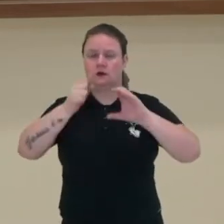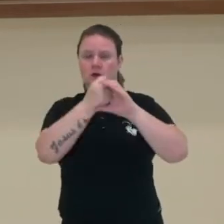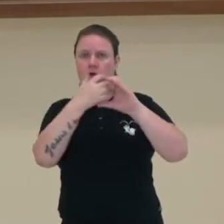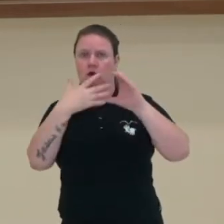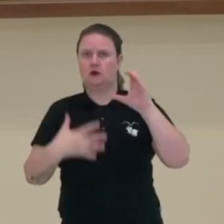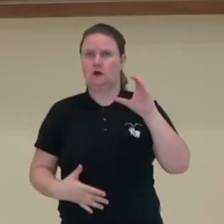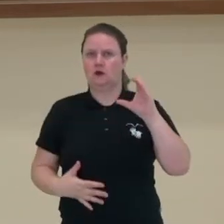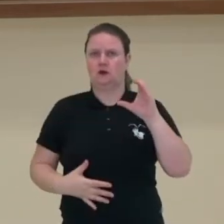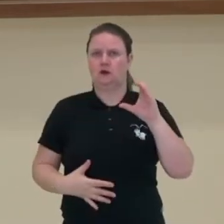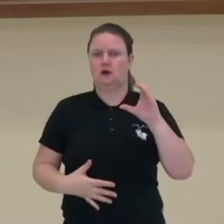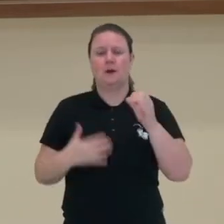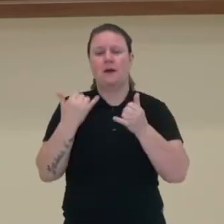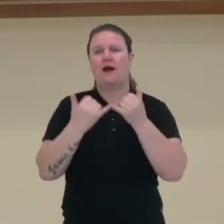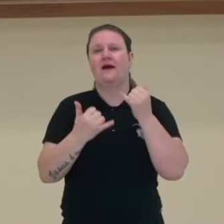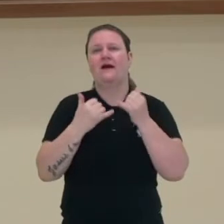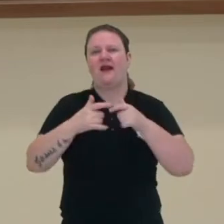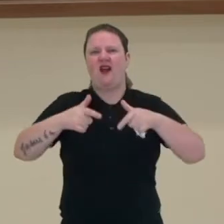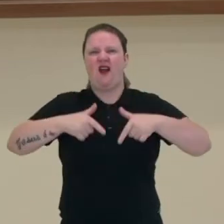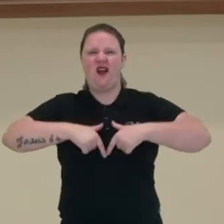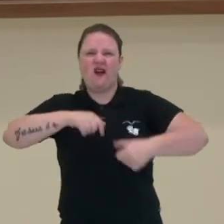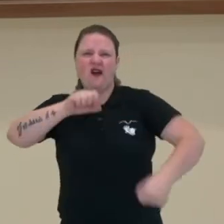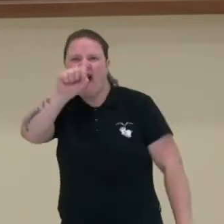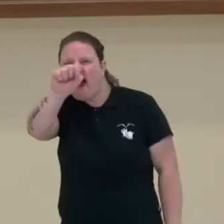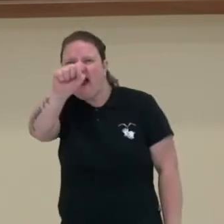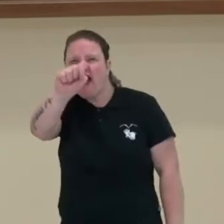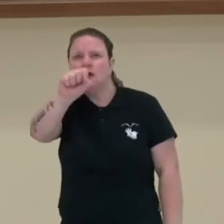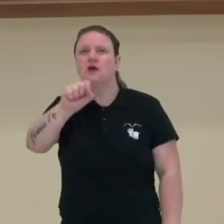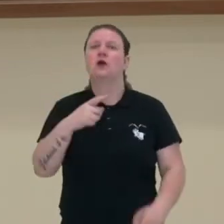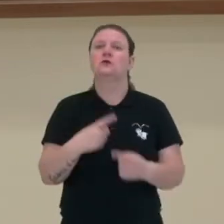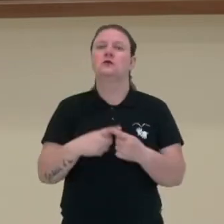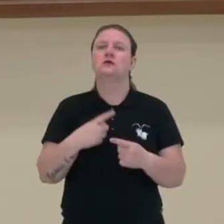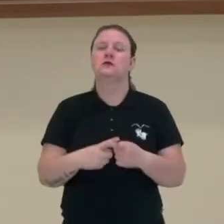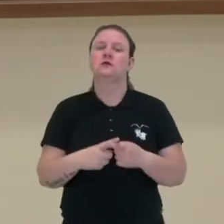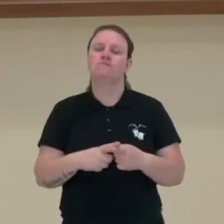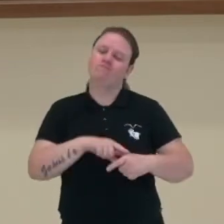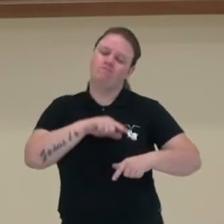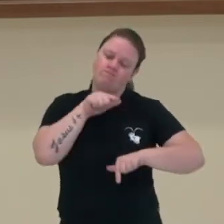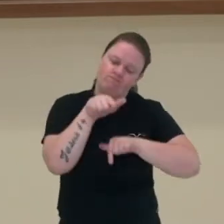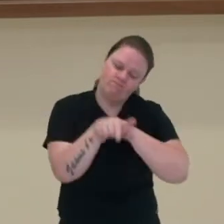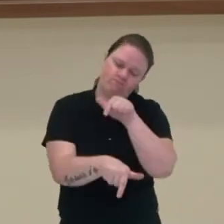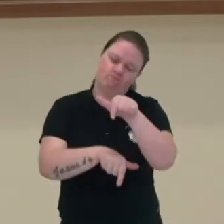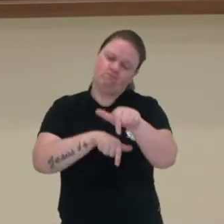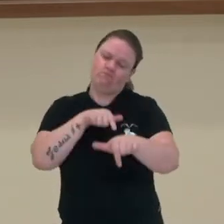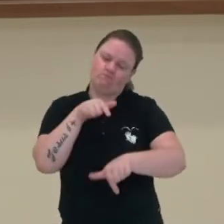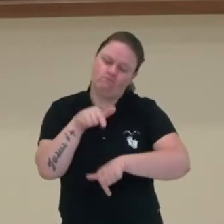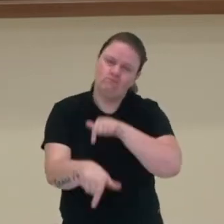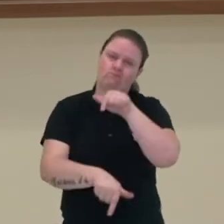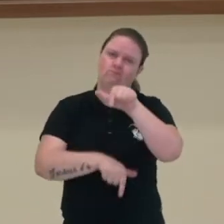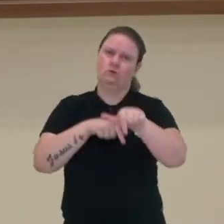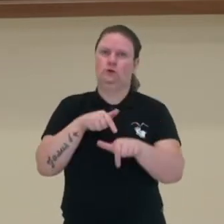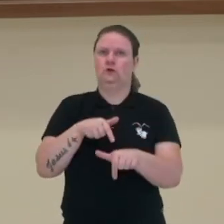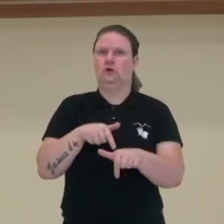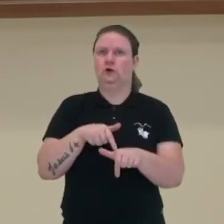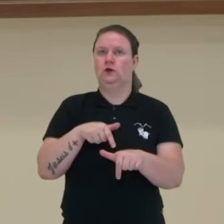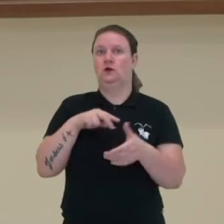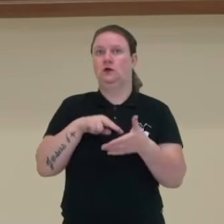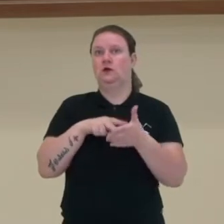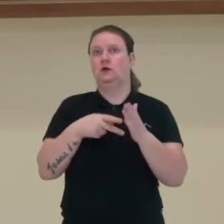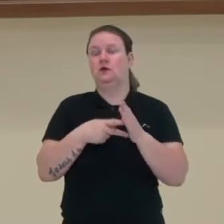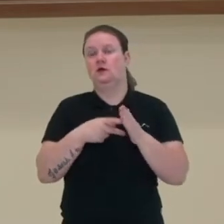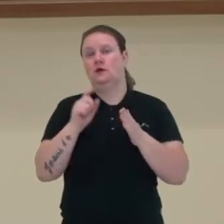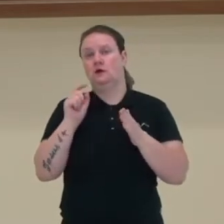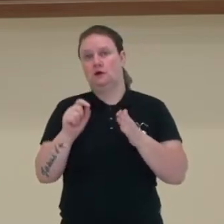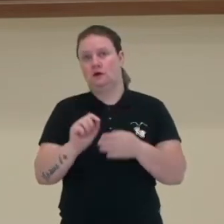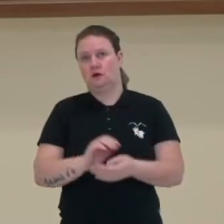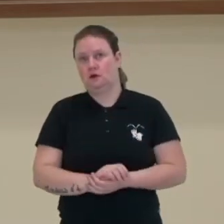característica heróica, porque é através disso que trago sustento para mim e para minha família. Então, por que é uma característica heróica? Porque